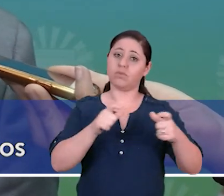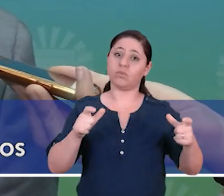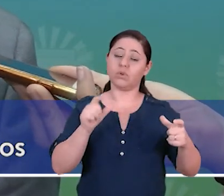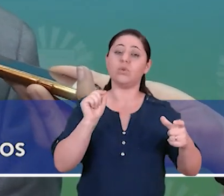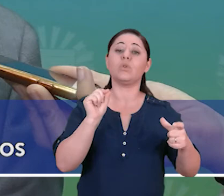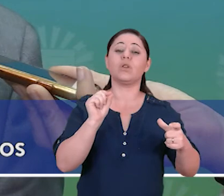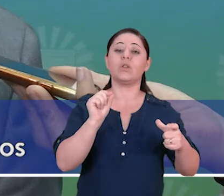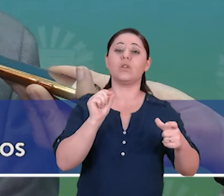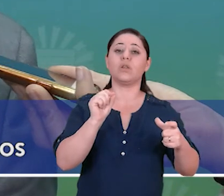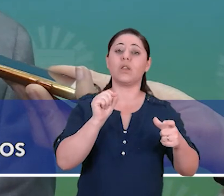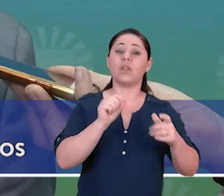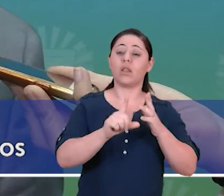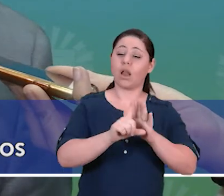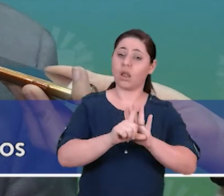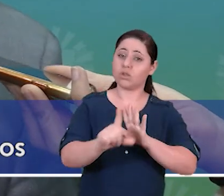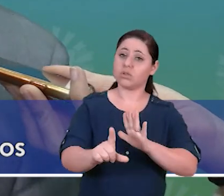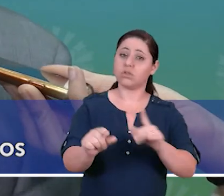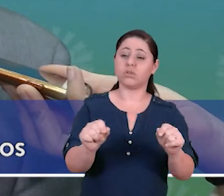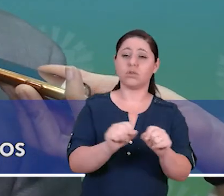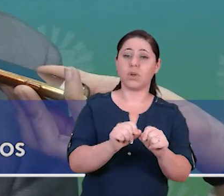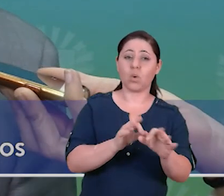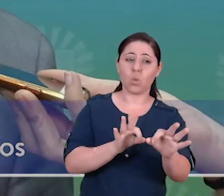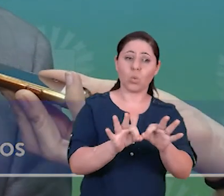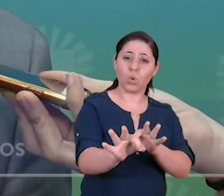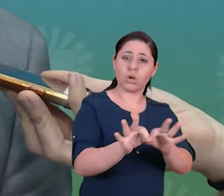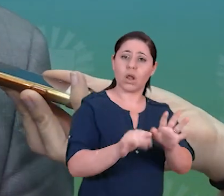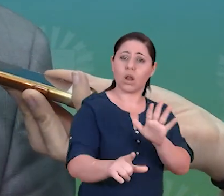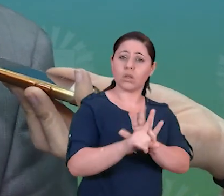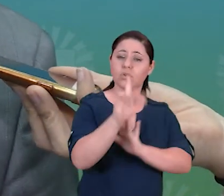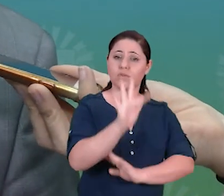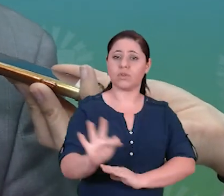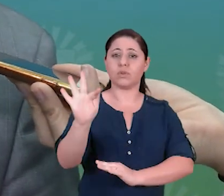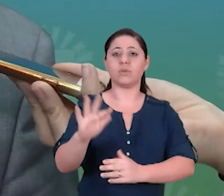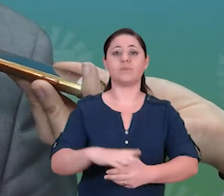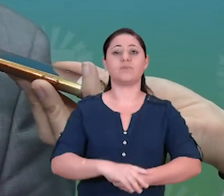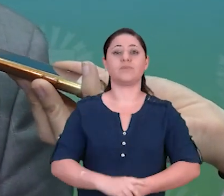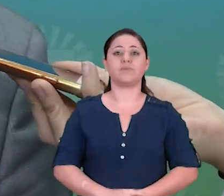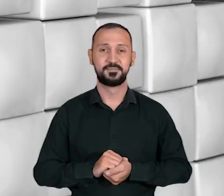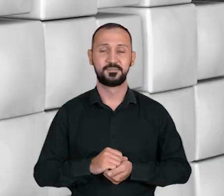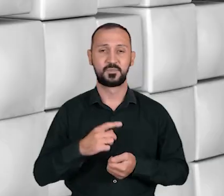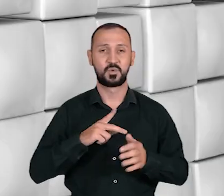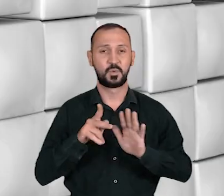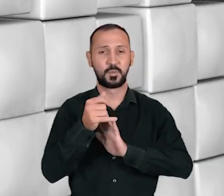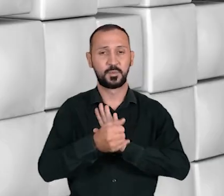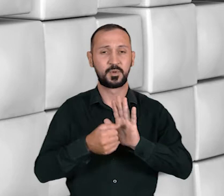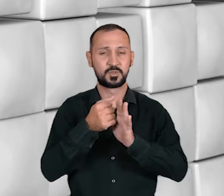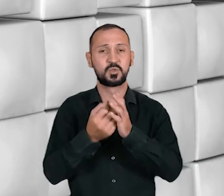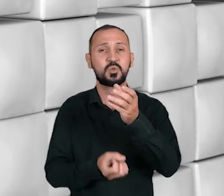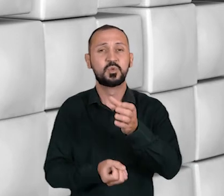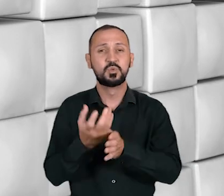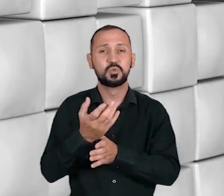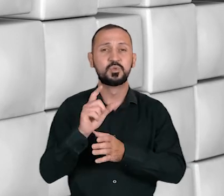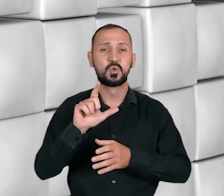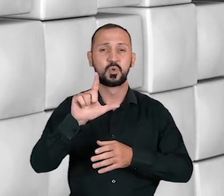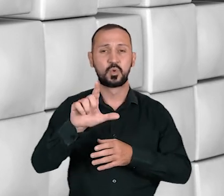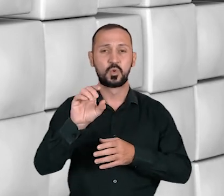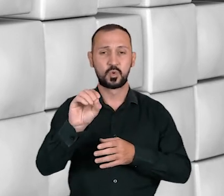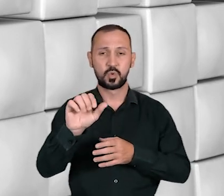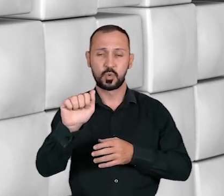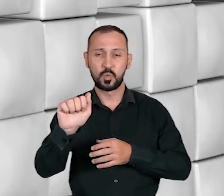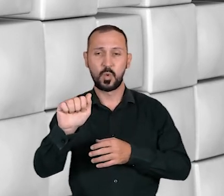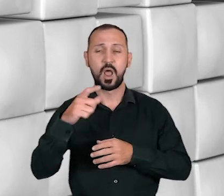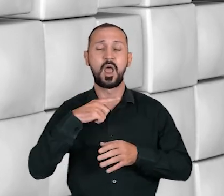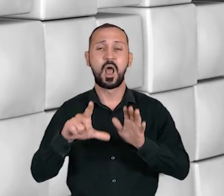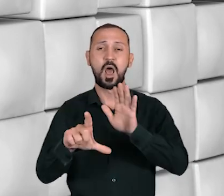objetivo maior dessa legislação, inclusive adequando à legislação federal. O projeto que institui a LOA,